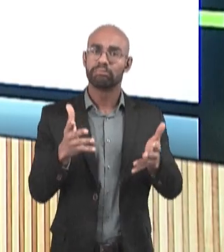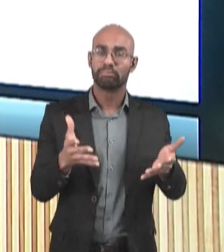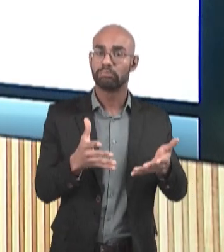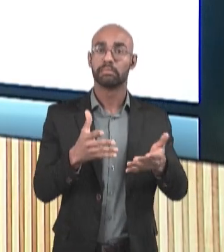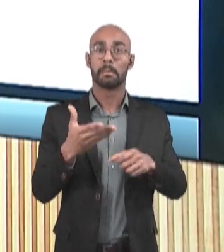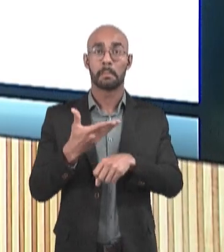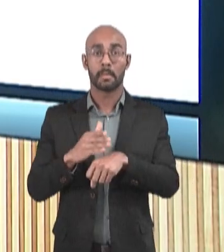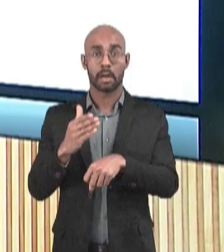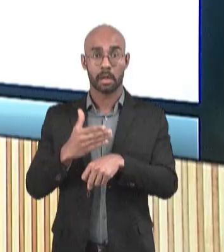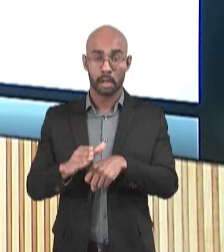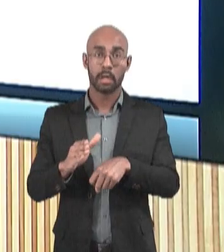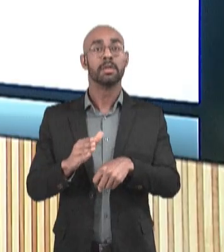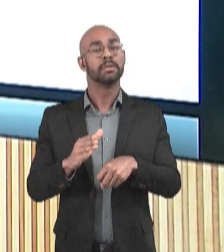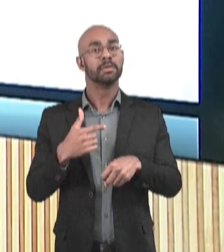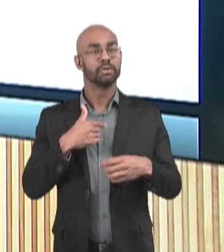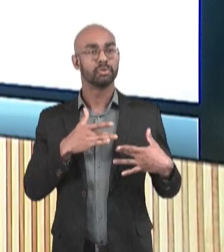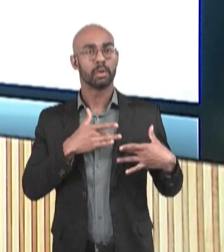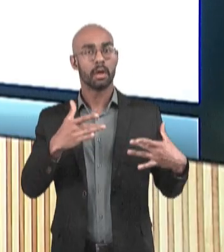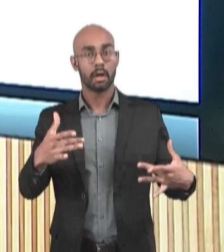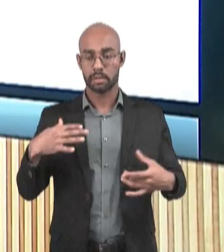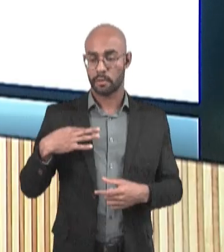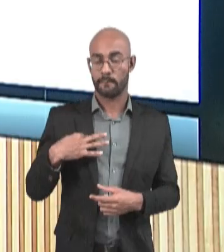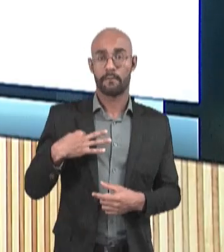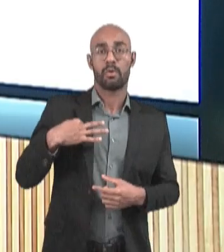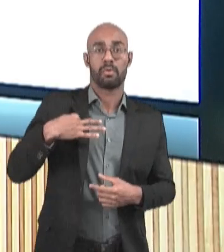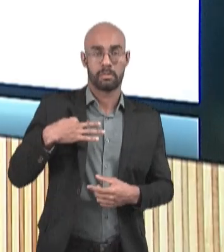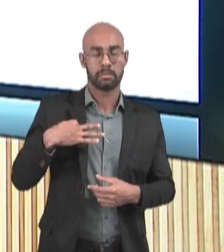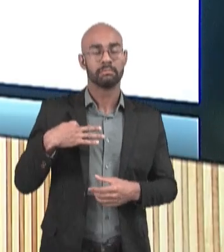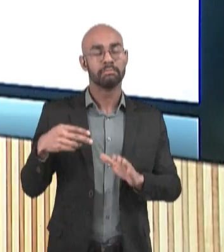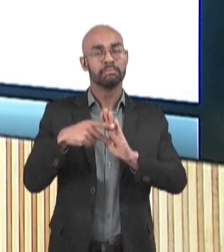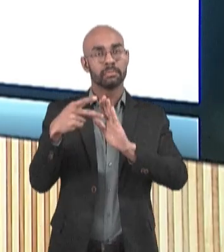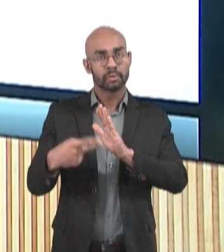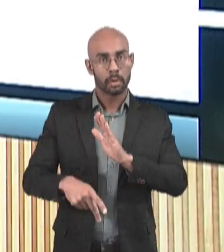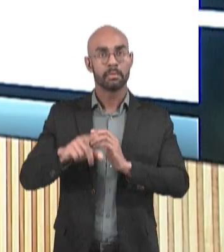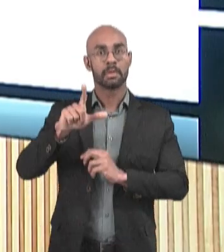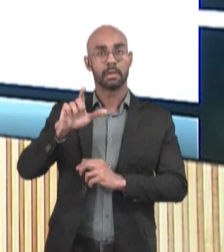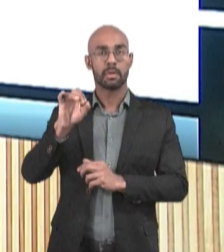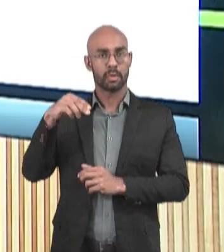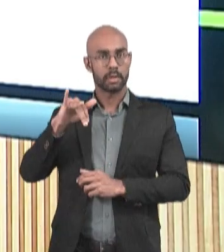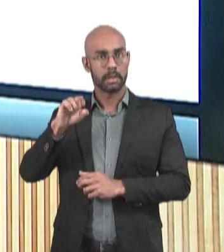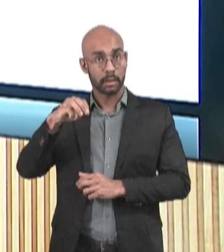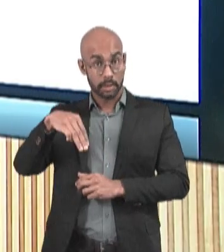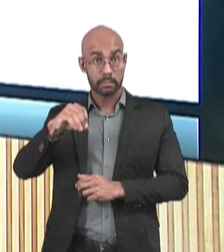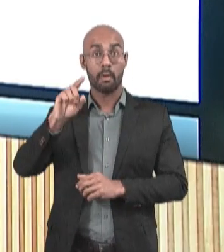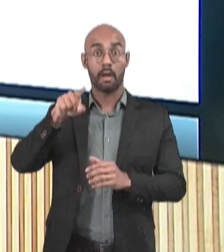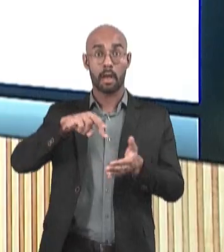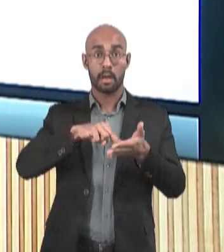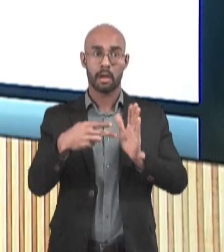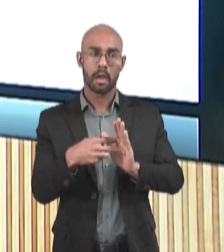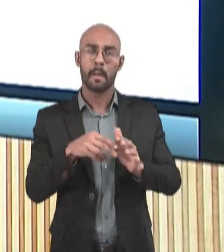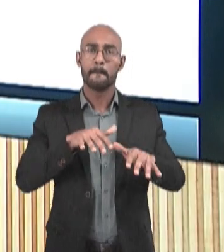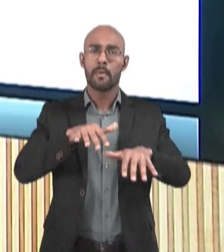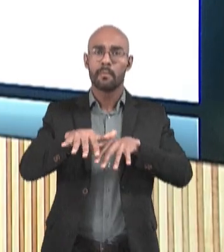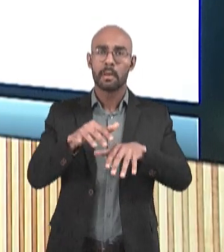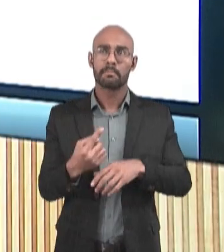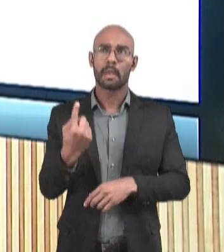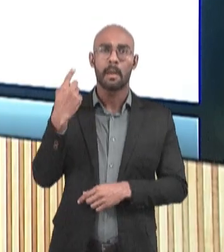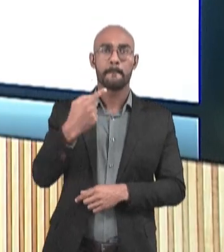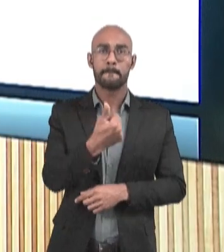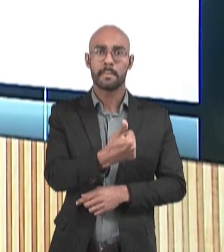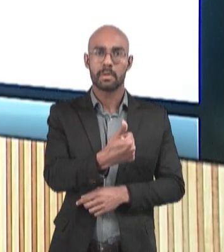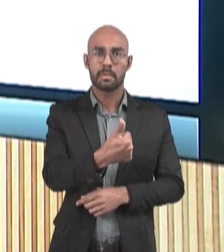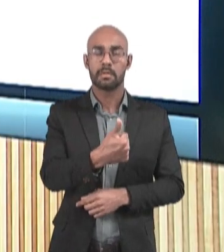as práticas filantrópicas e de voluntariado que são práticas do leonismo. O leonismo, que é um movimento surgido lá em